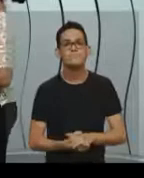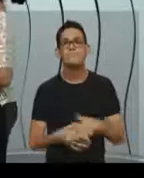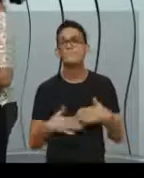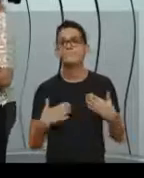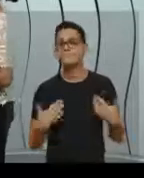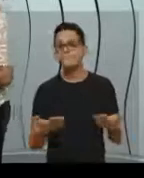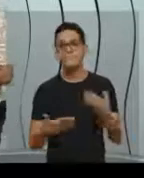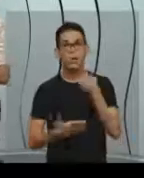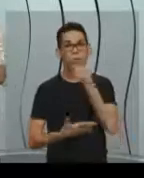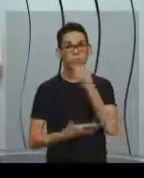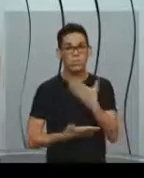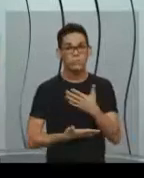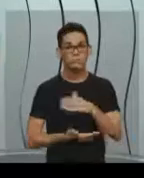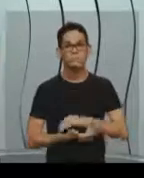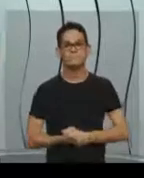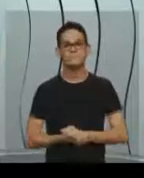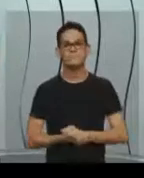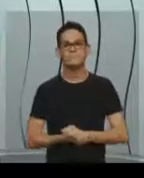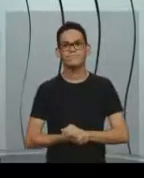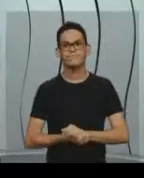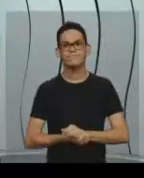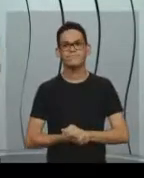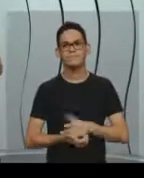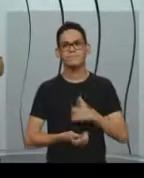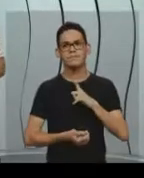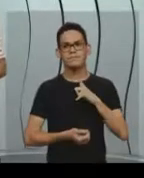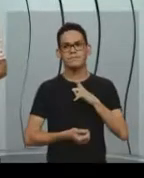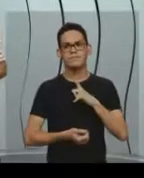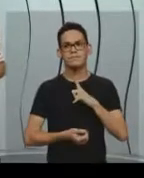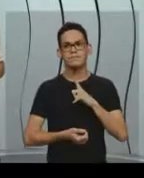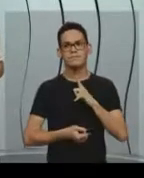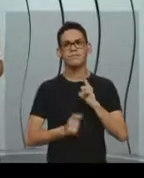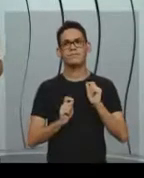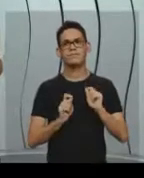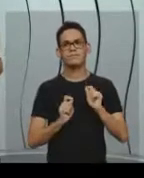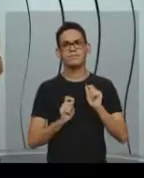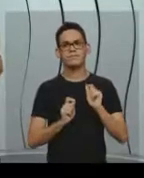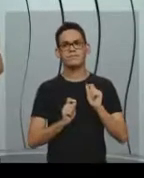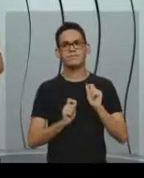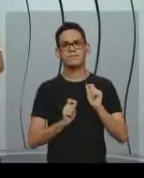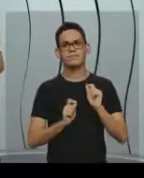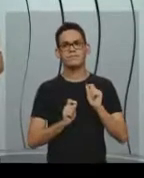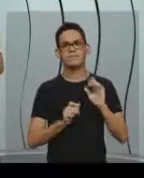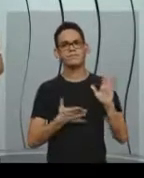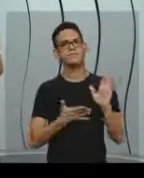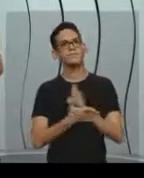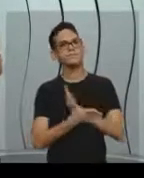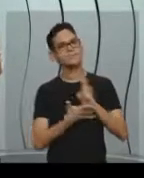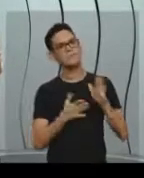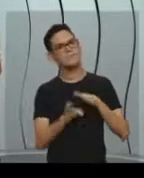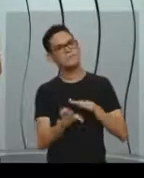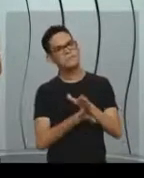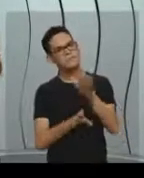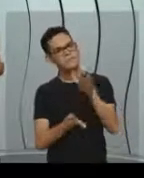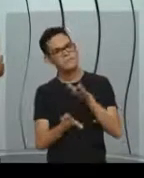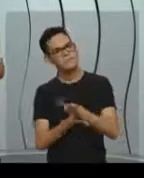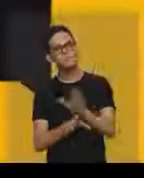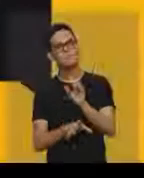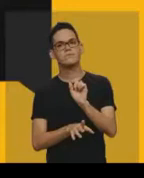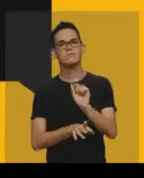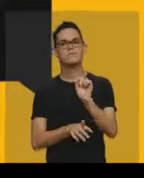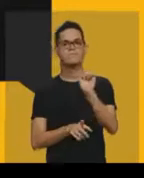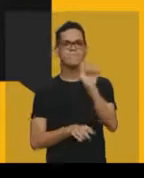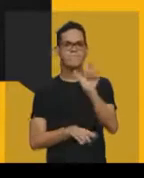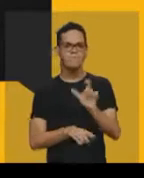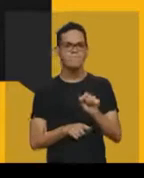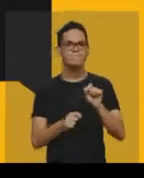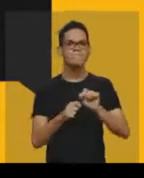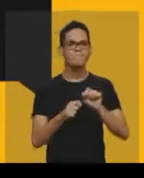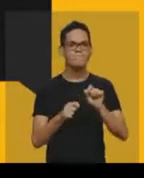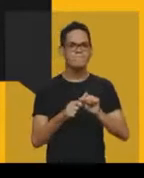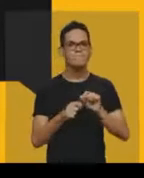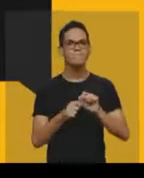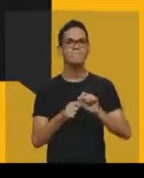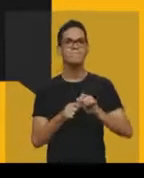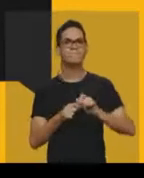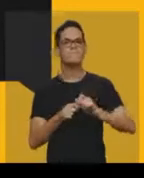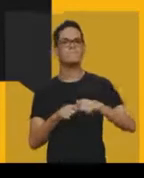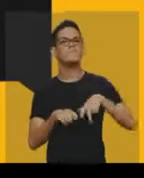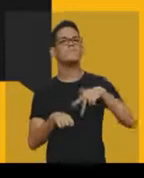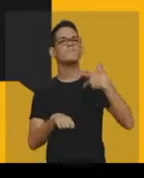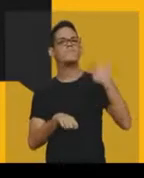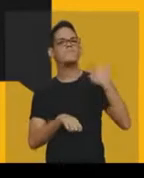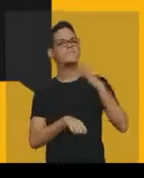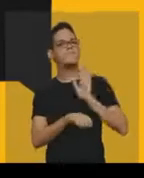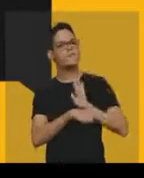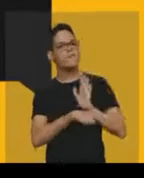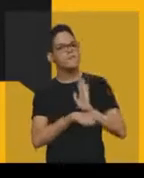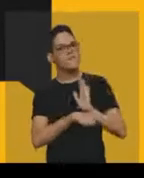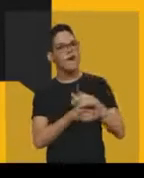Bom, ele vai seguir como um guia, conforme eu já falei para vocês. Quem elabora filmes tem que ter